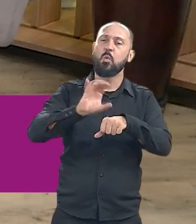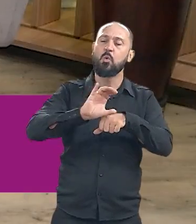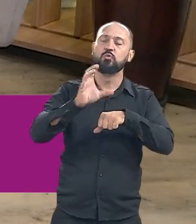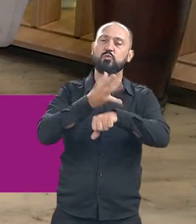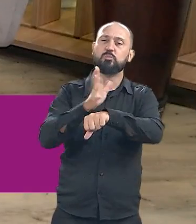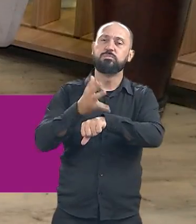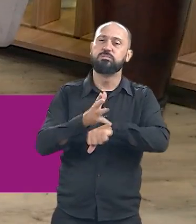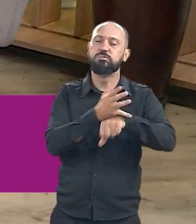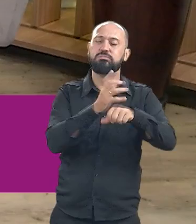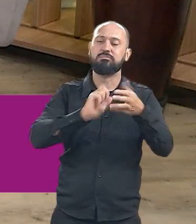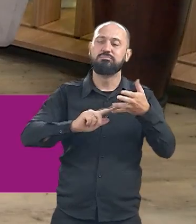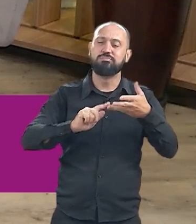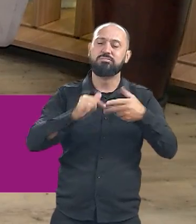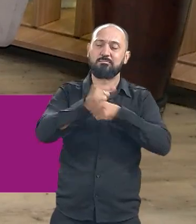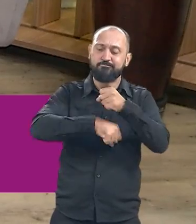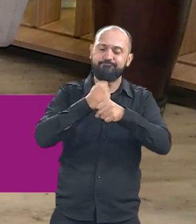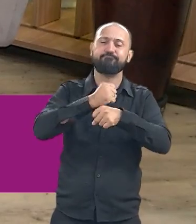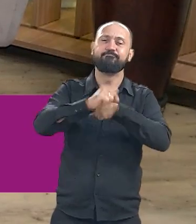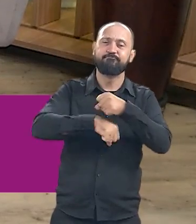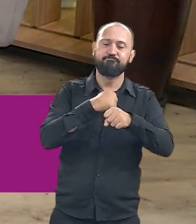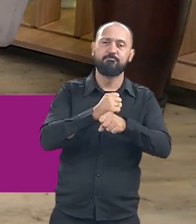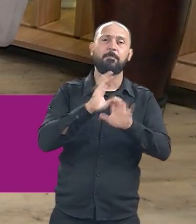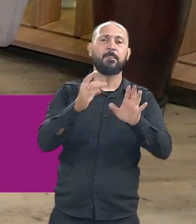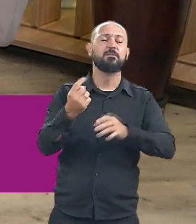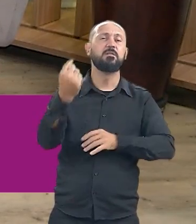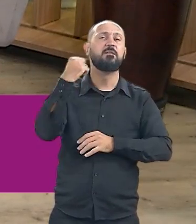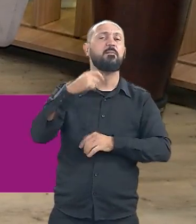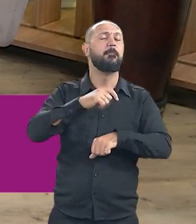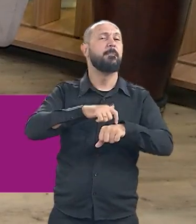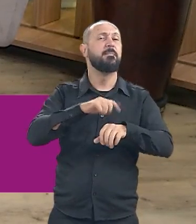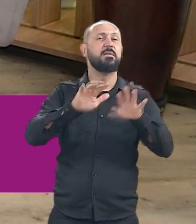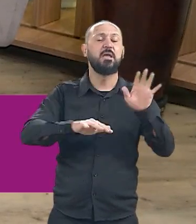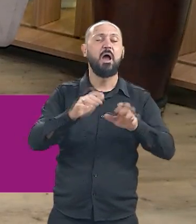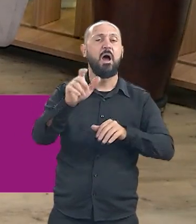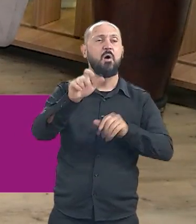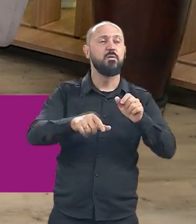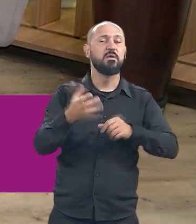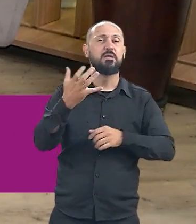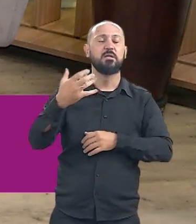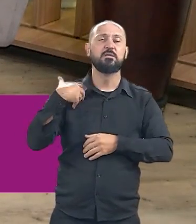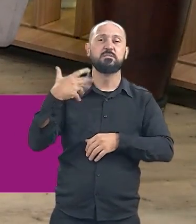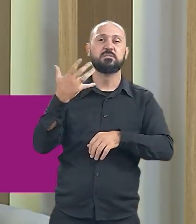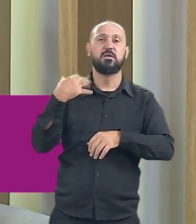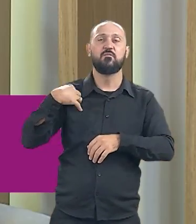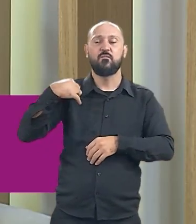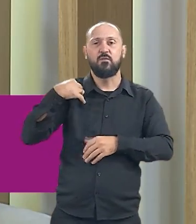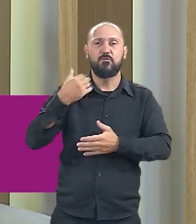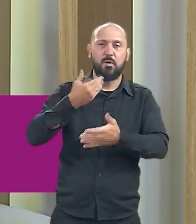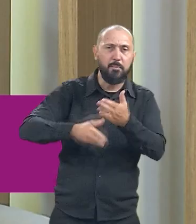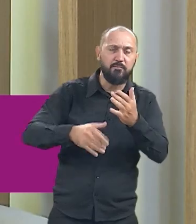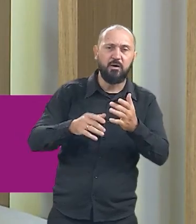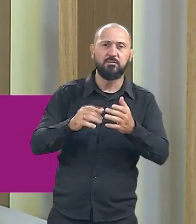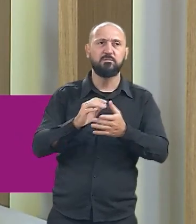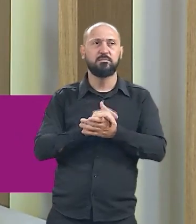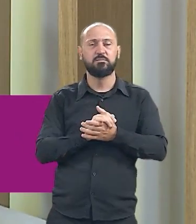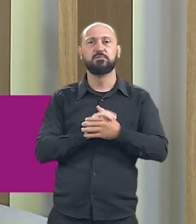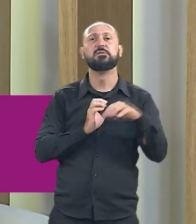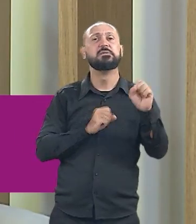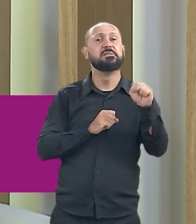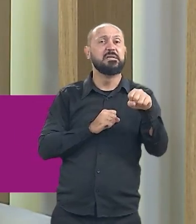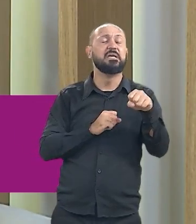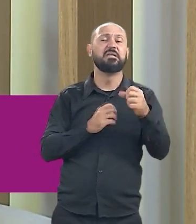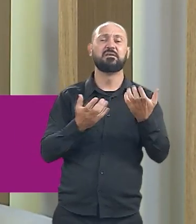já existiu algum caso de alguém que gostaria de ser um voluntário e ele foi reprovado? Sim, porque muitas pessoas